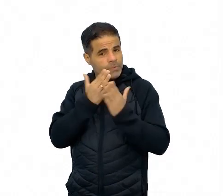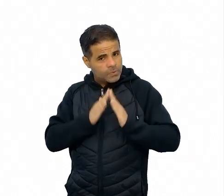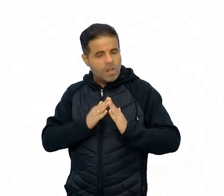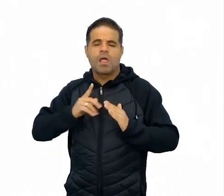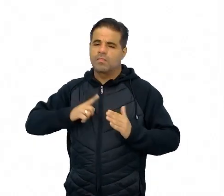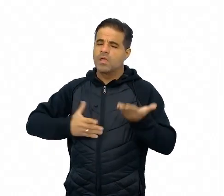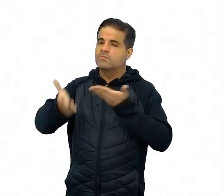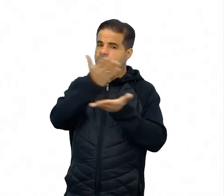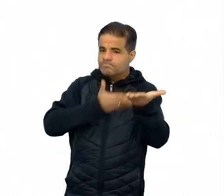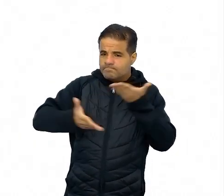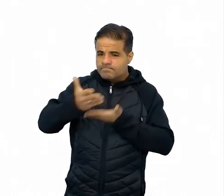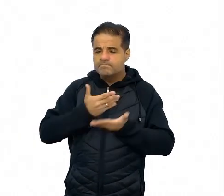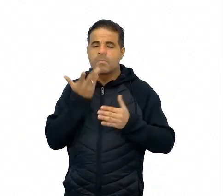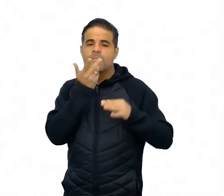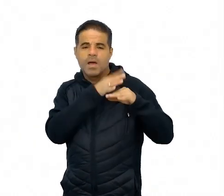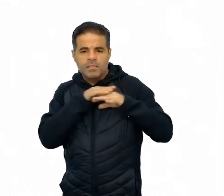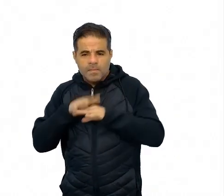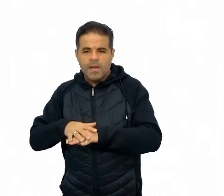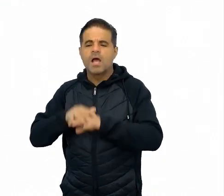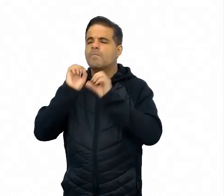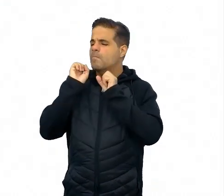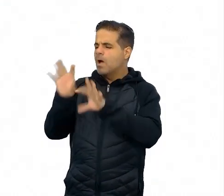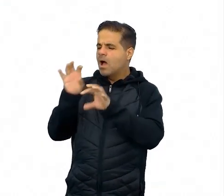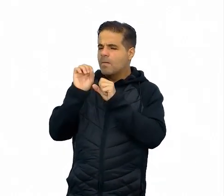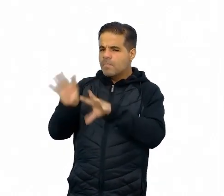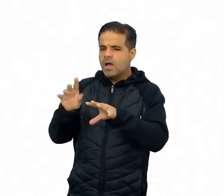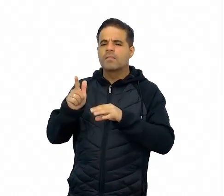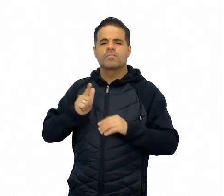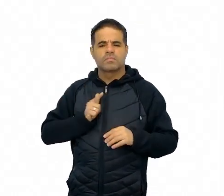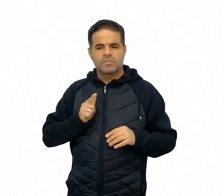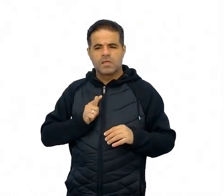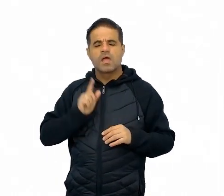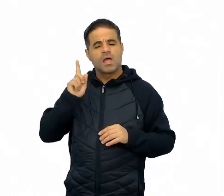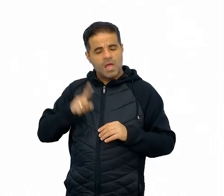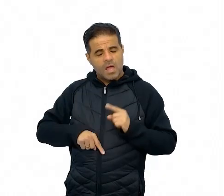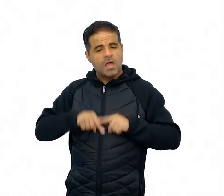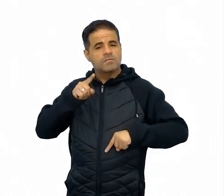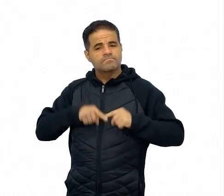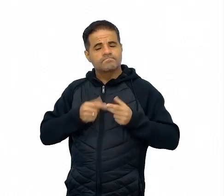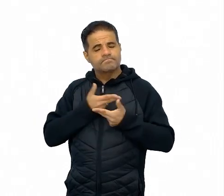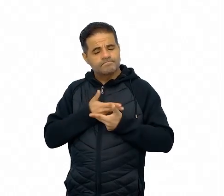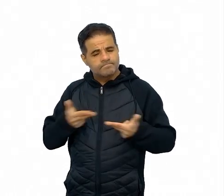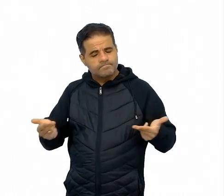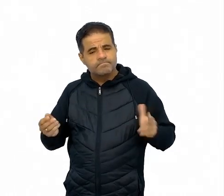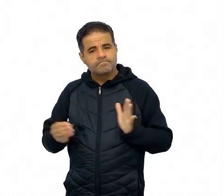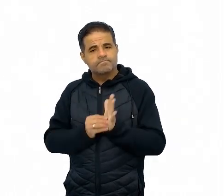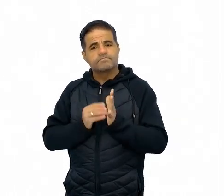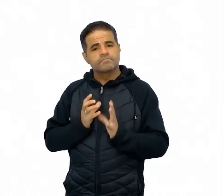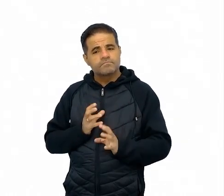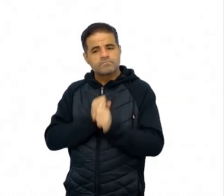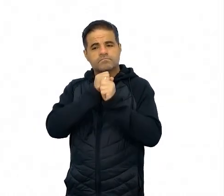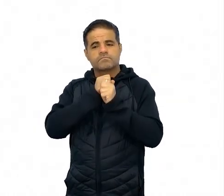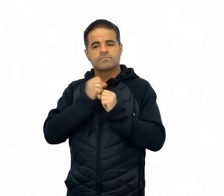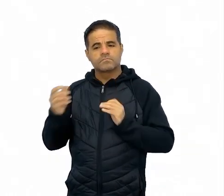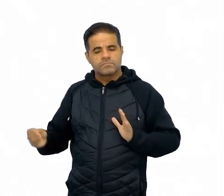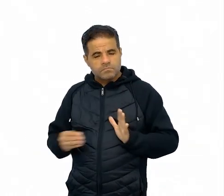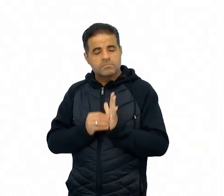têm em relação à matemática, né? Então, é fazer uma adição,